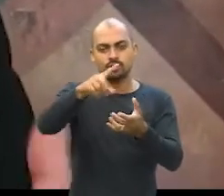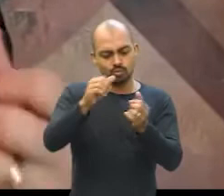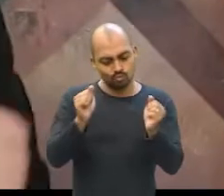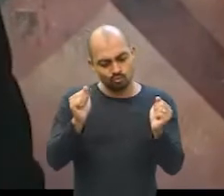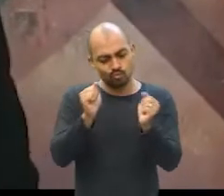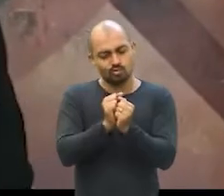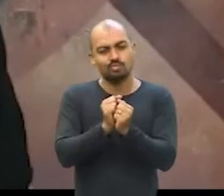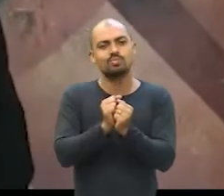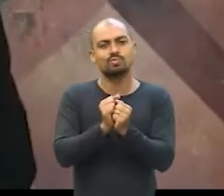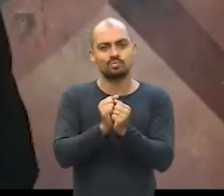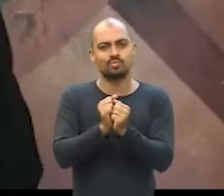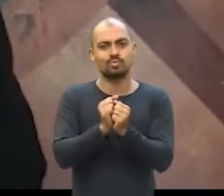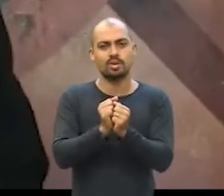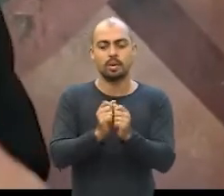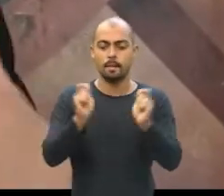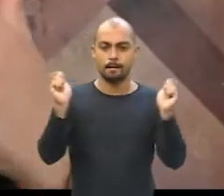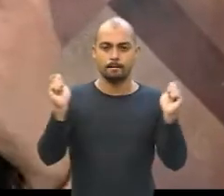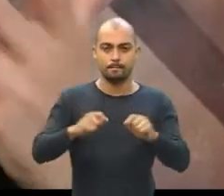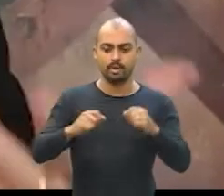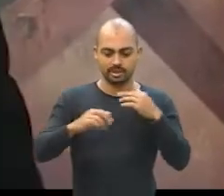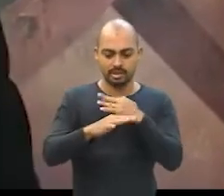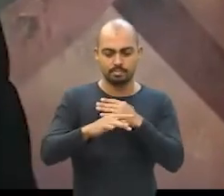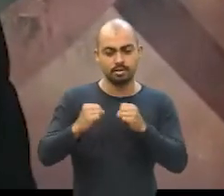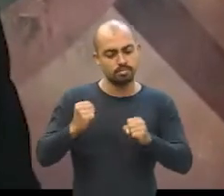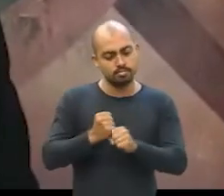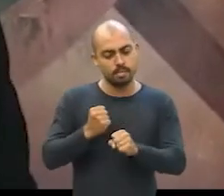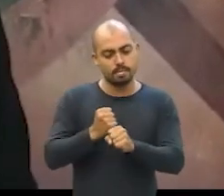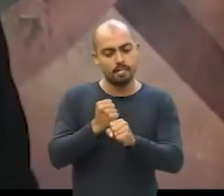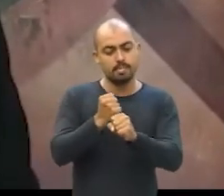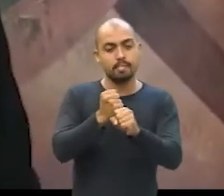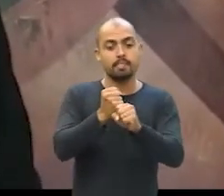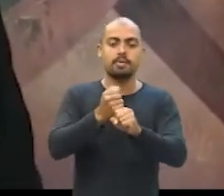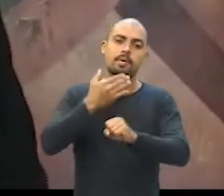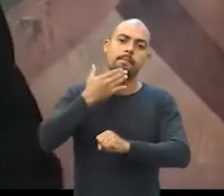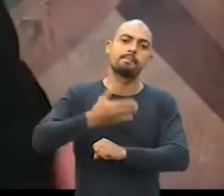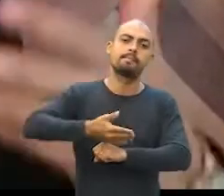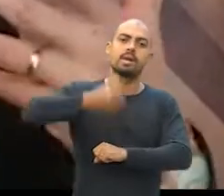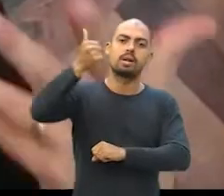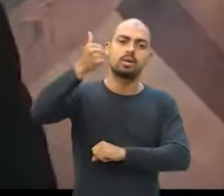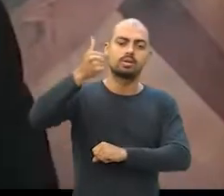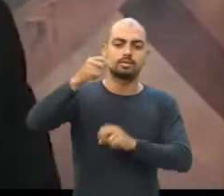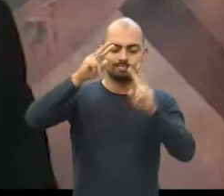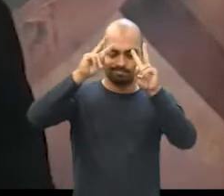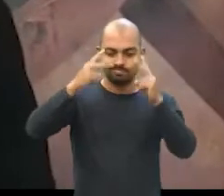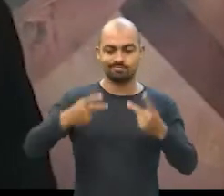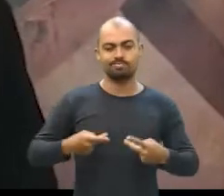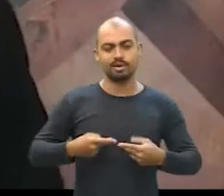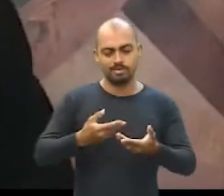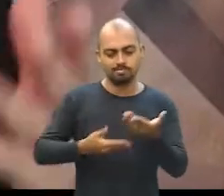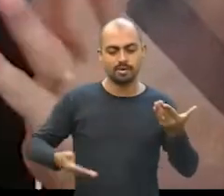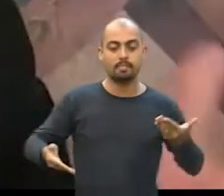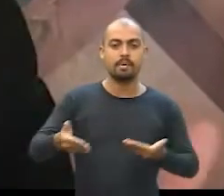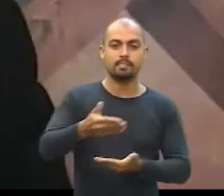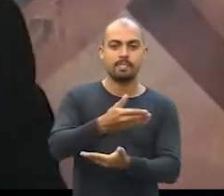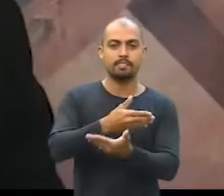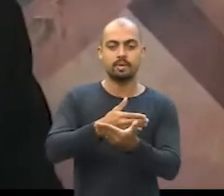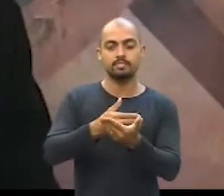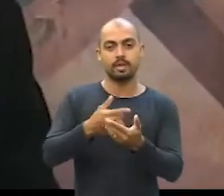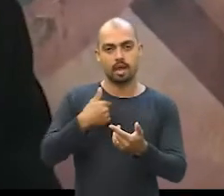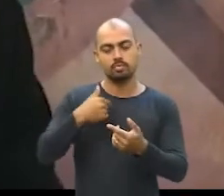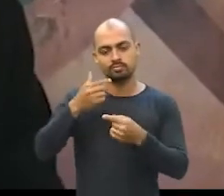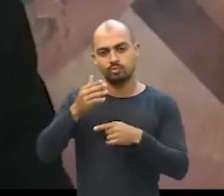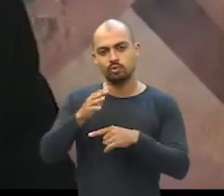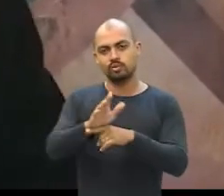você junte-se a mim para que possamos construir uma cidade melhor, uma cidade mais humana. Conte